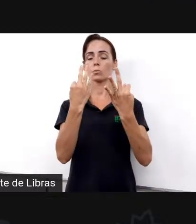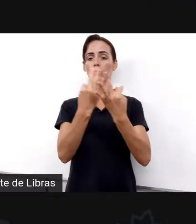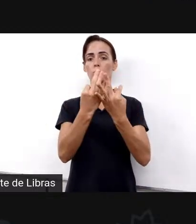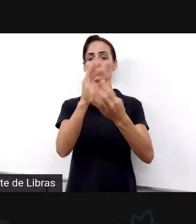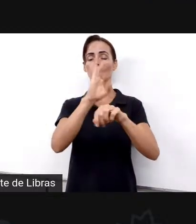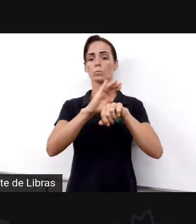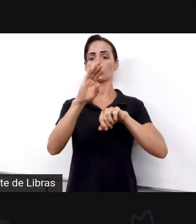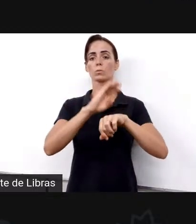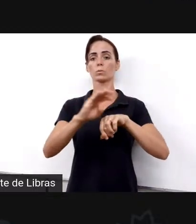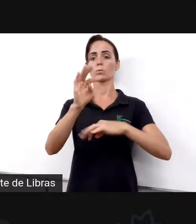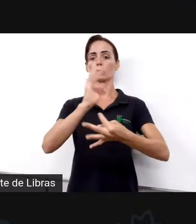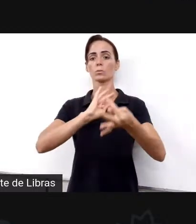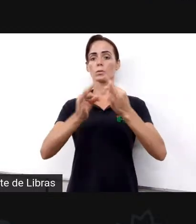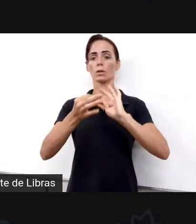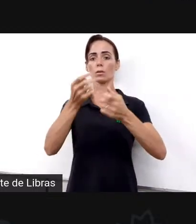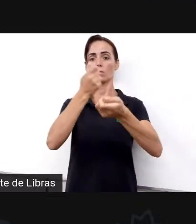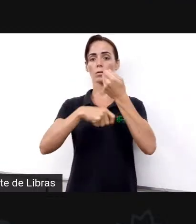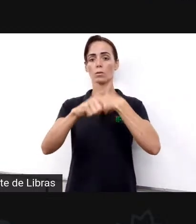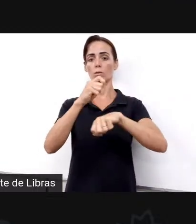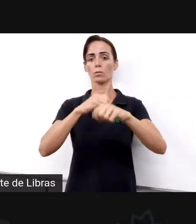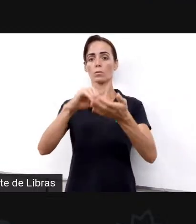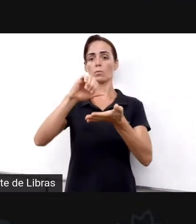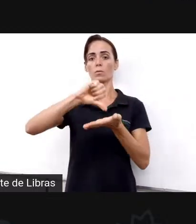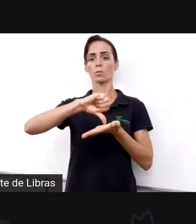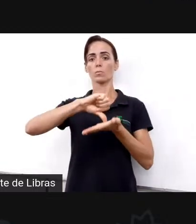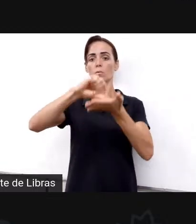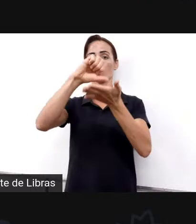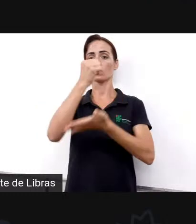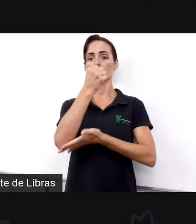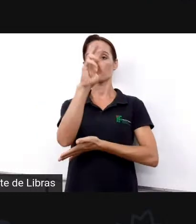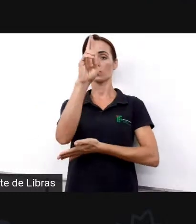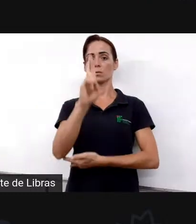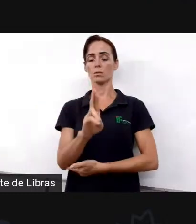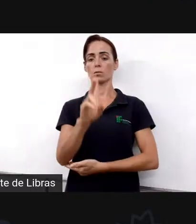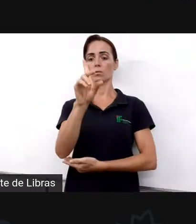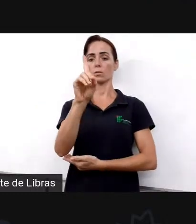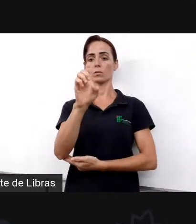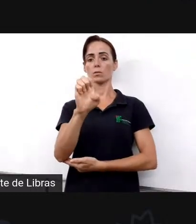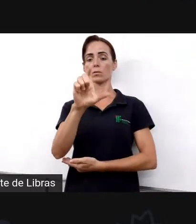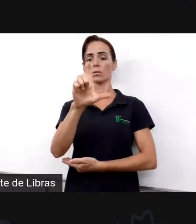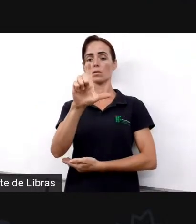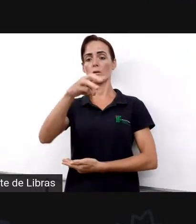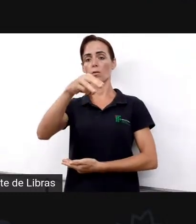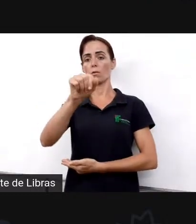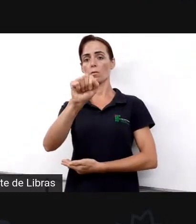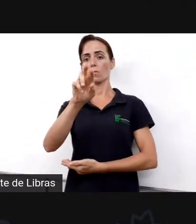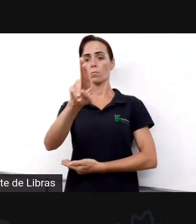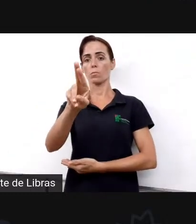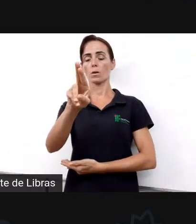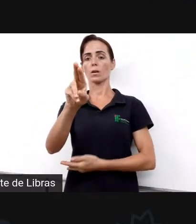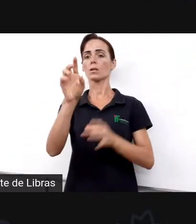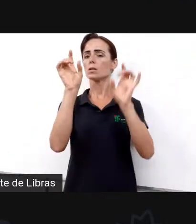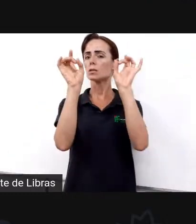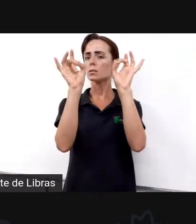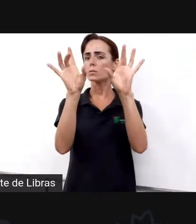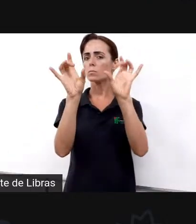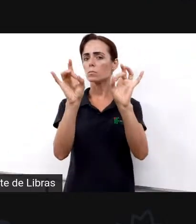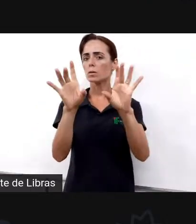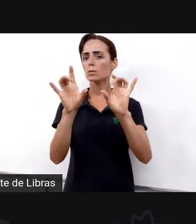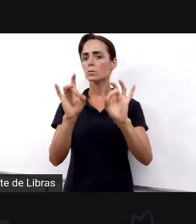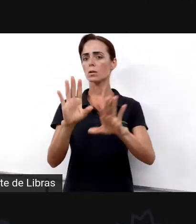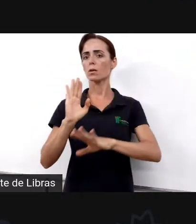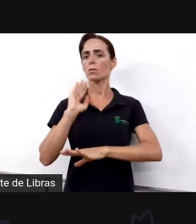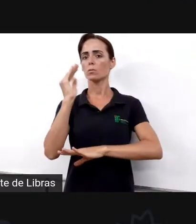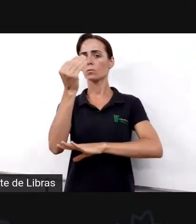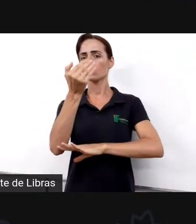administração, Polo Santa Rosa, senhor Delmar, e em especial a nossa tutora de